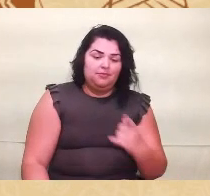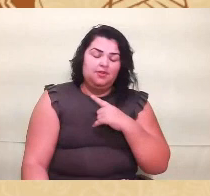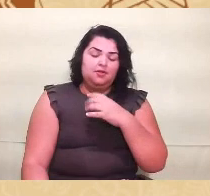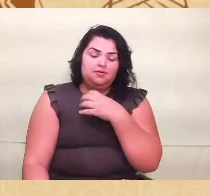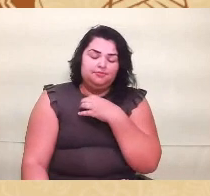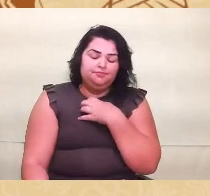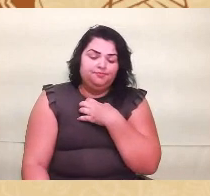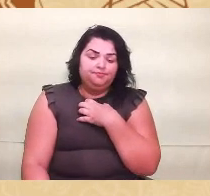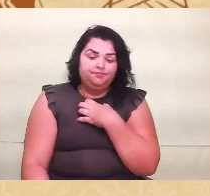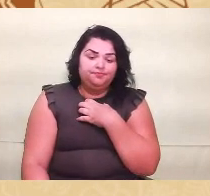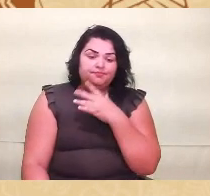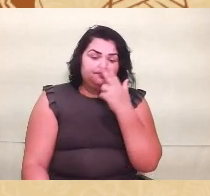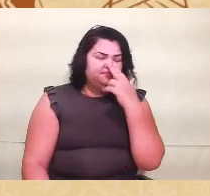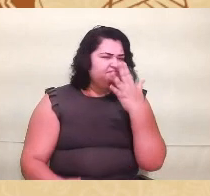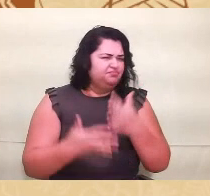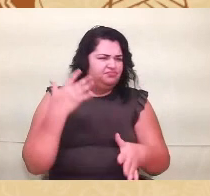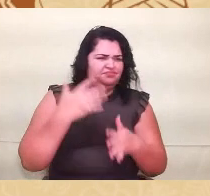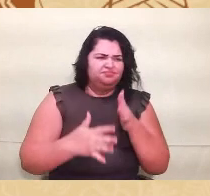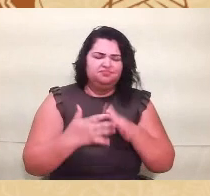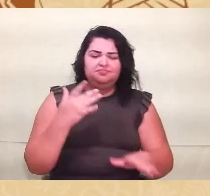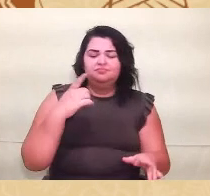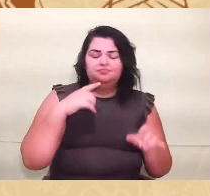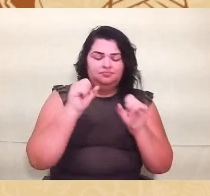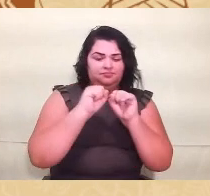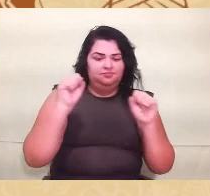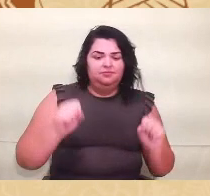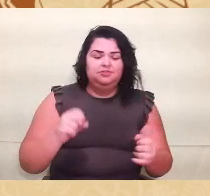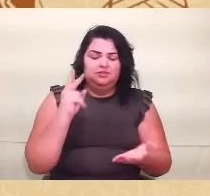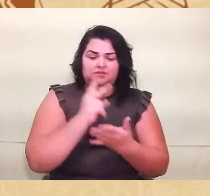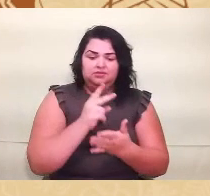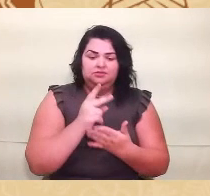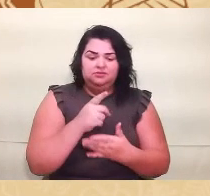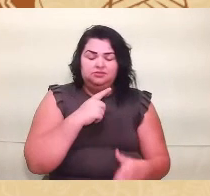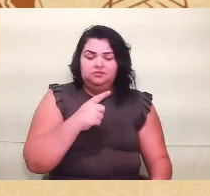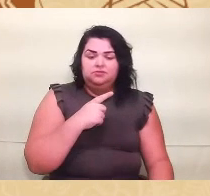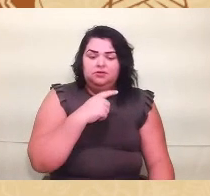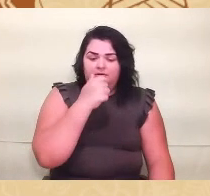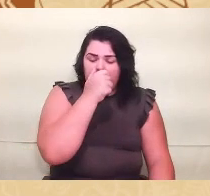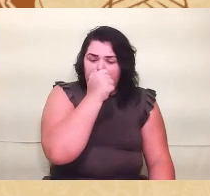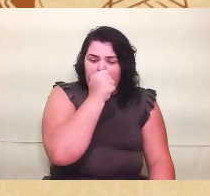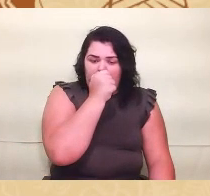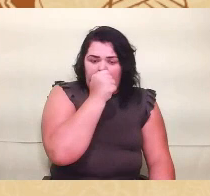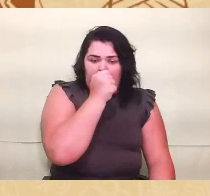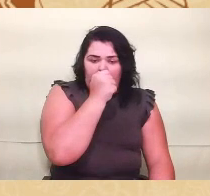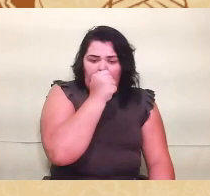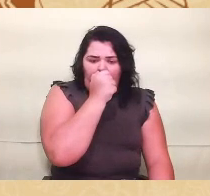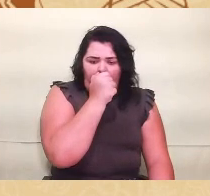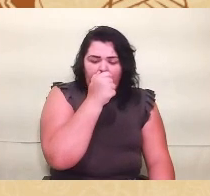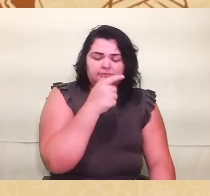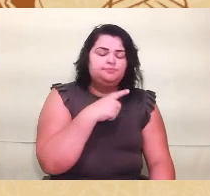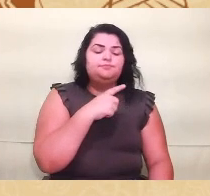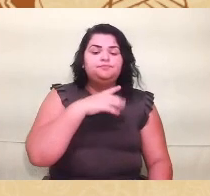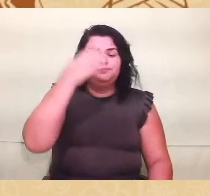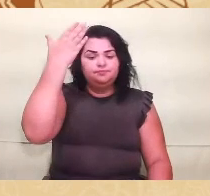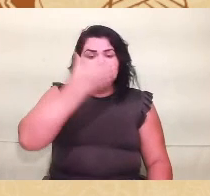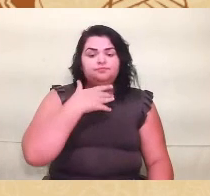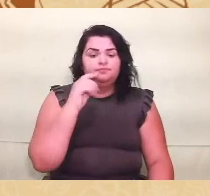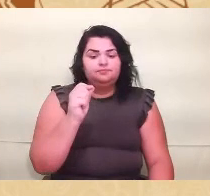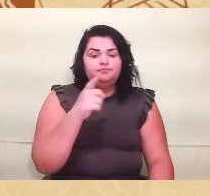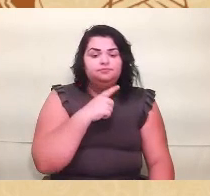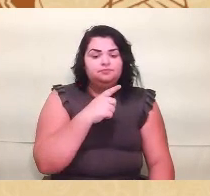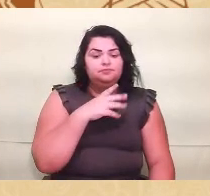ela incomoda, porque não se submete, tá entendendo? E tem uma... E a segunda grande razão. Nós temos